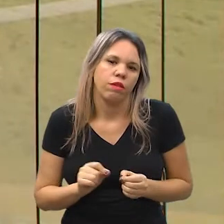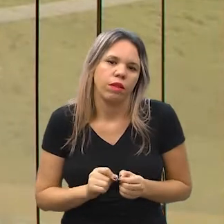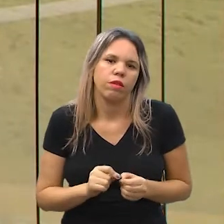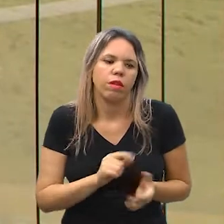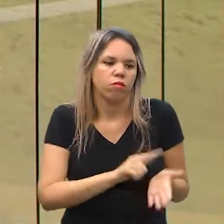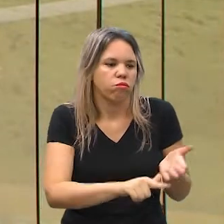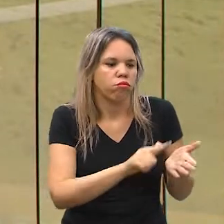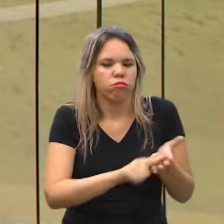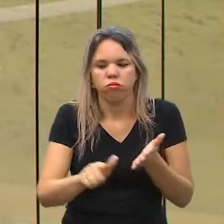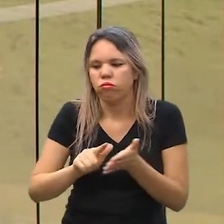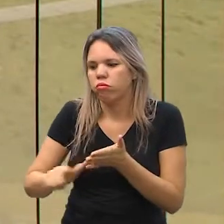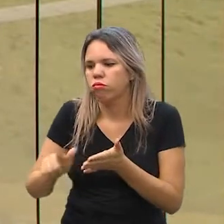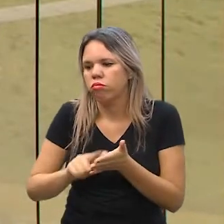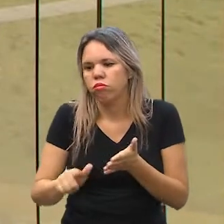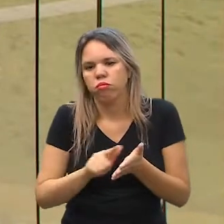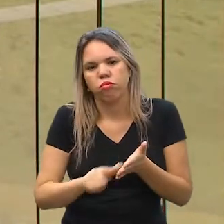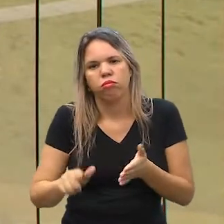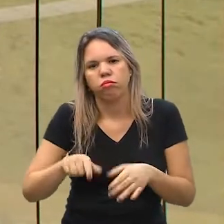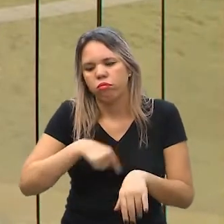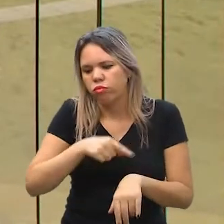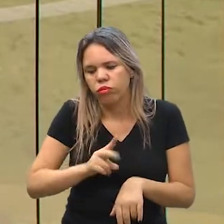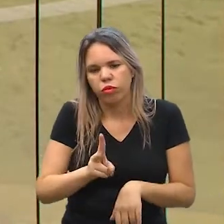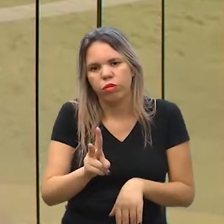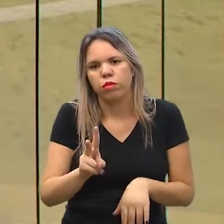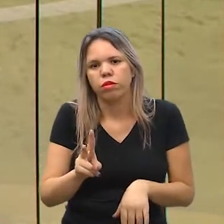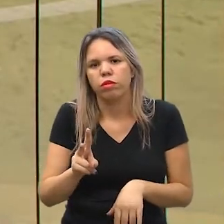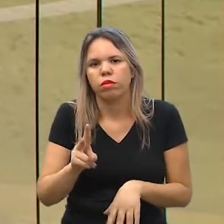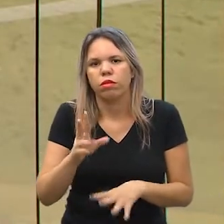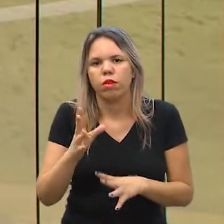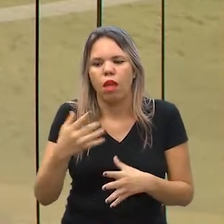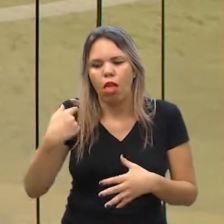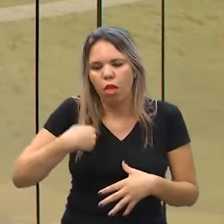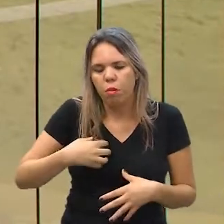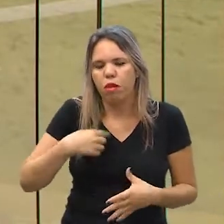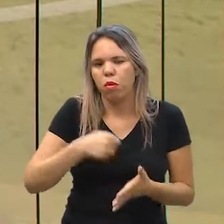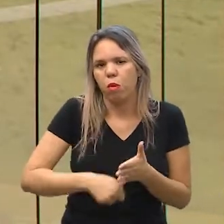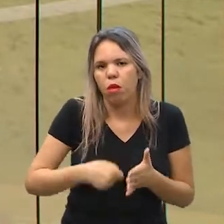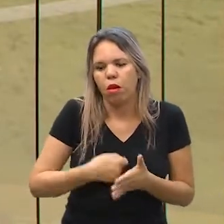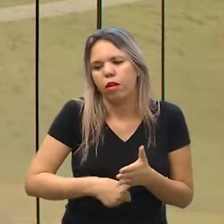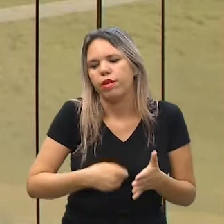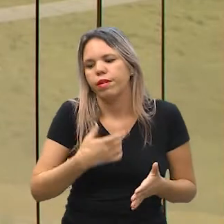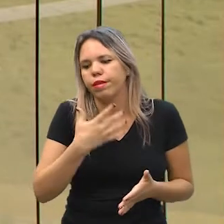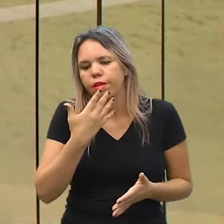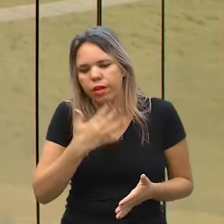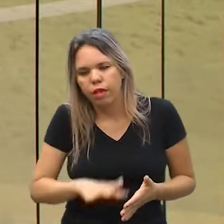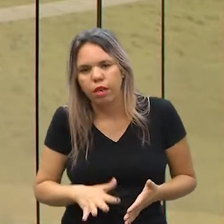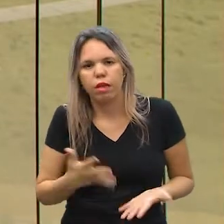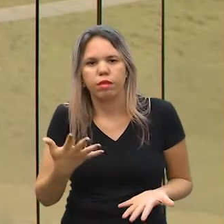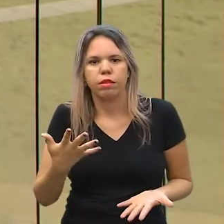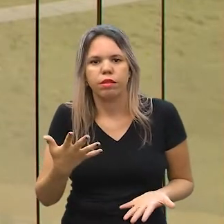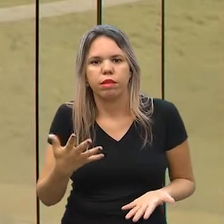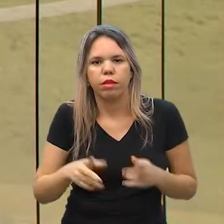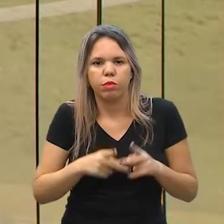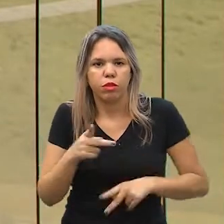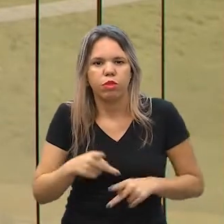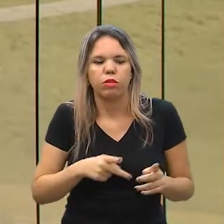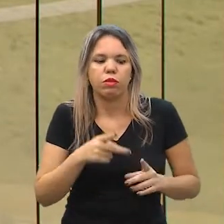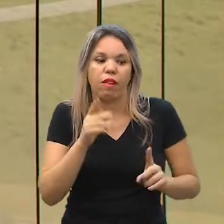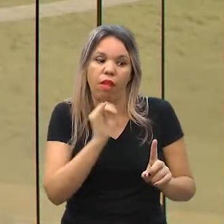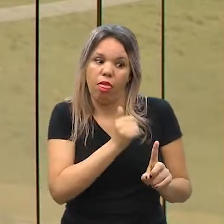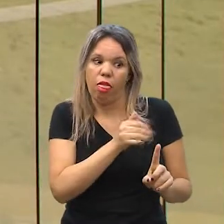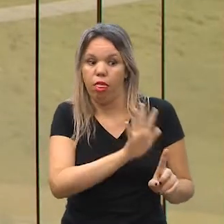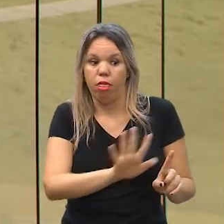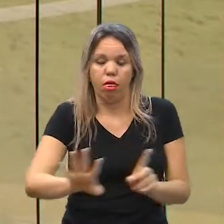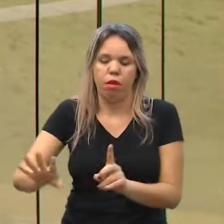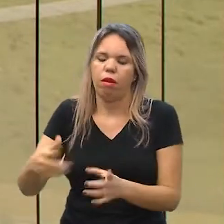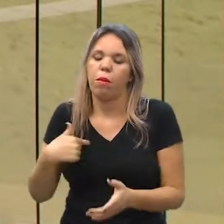Botava eu para limpar a farmácia o tempo todo, mas era brigando comigo, porque criança, né, não tinha, brigando comigo. Então me lembro